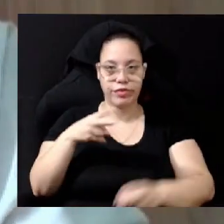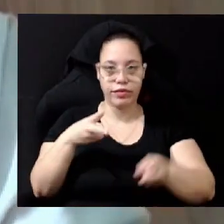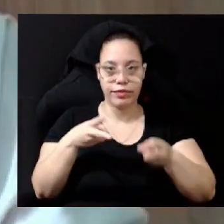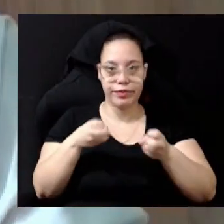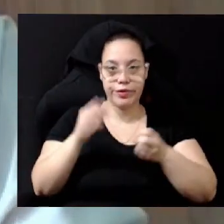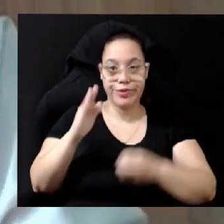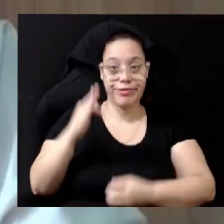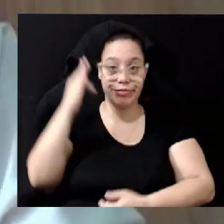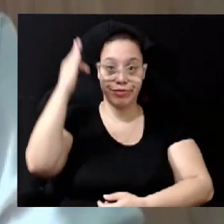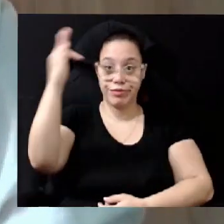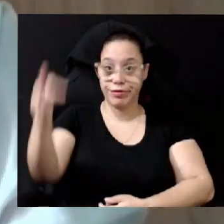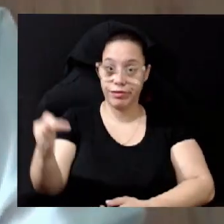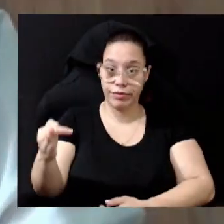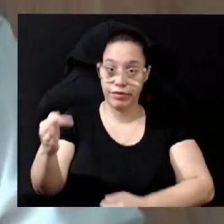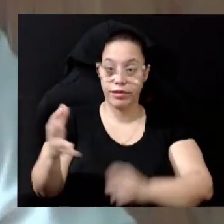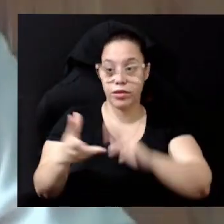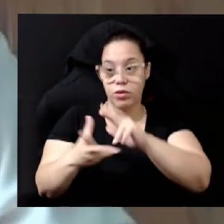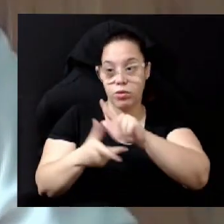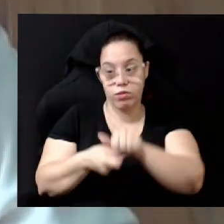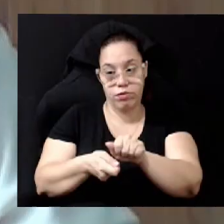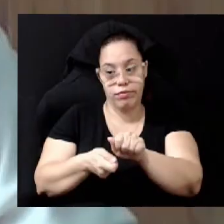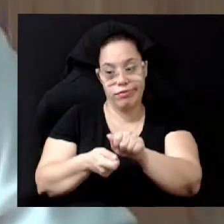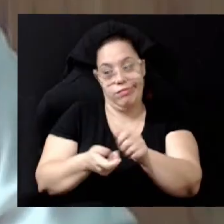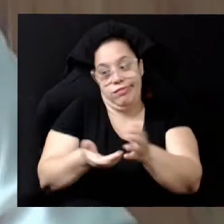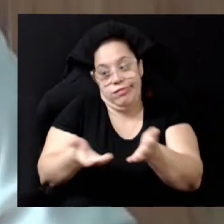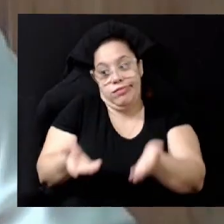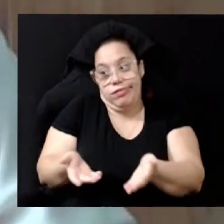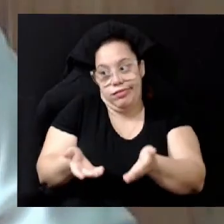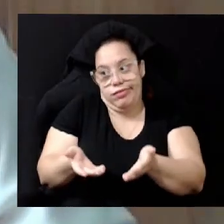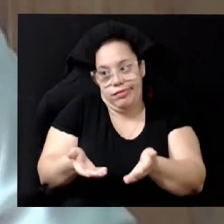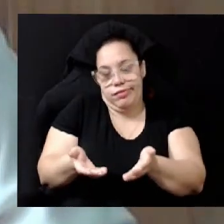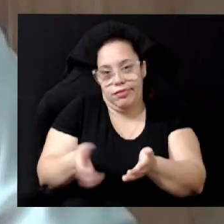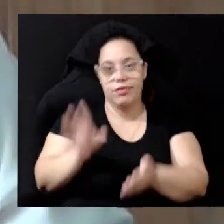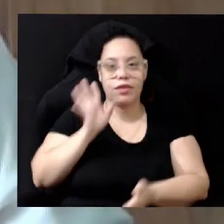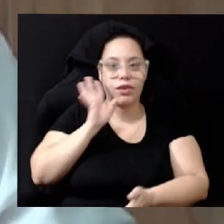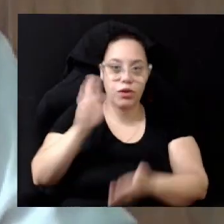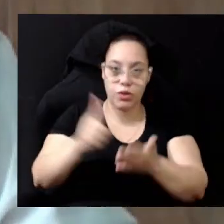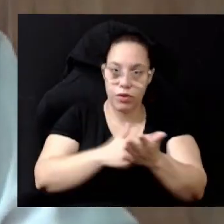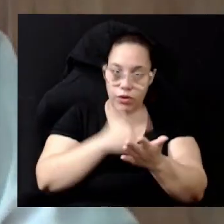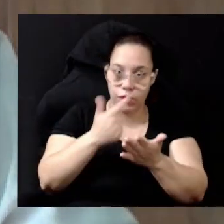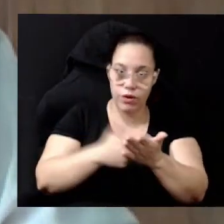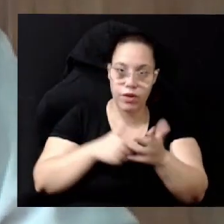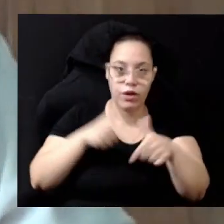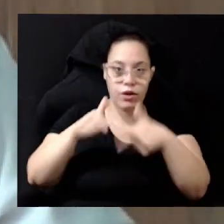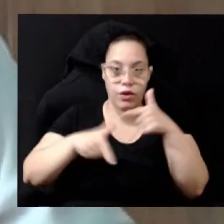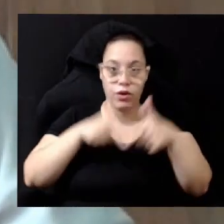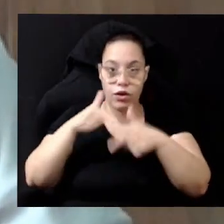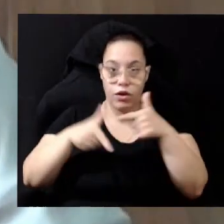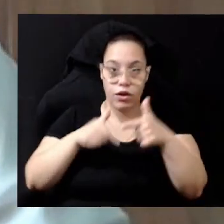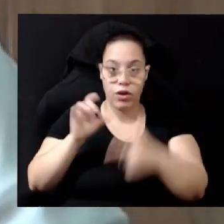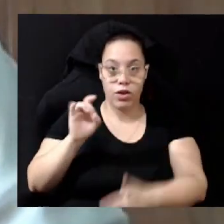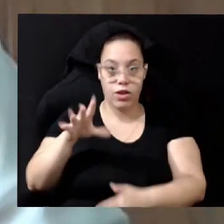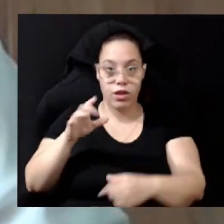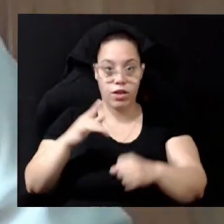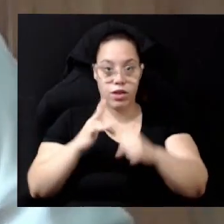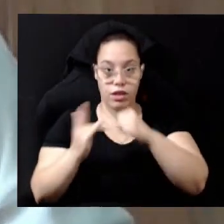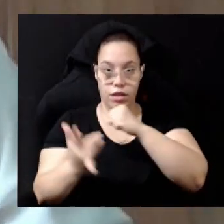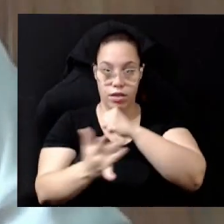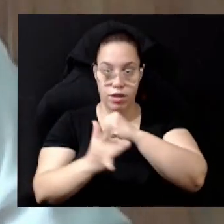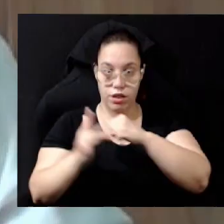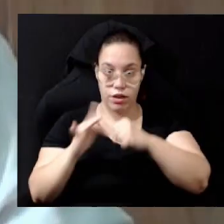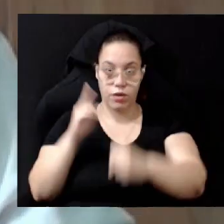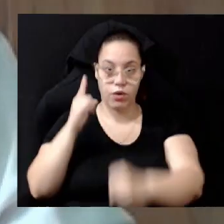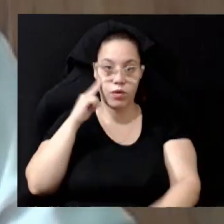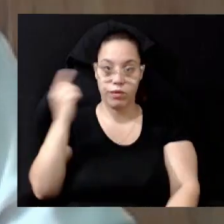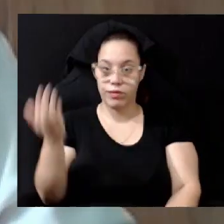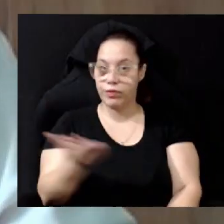saúde, que a gente tenha uma perspectiva de futuro de existência no planeta Terra, inclusive, né? Quem se interessou pelo livro, pelo meu trabalho, é só